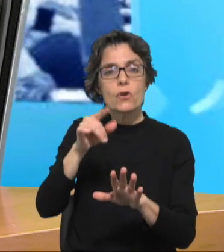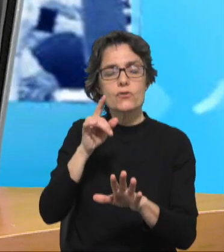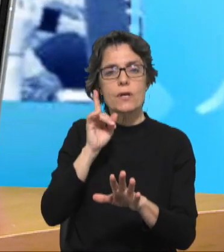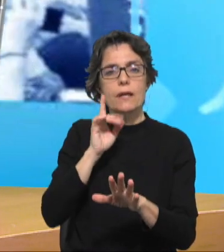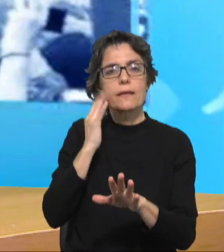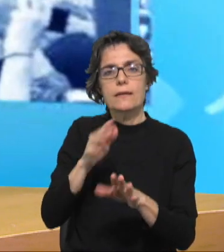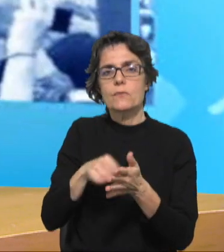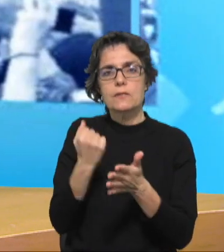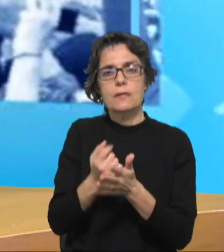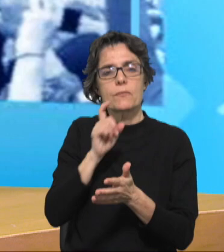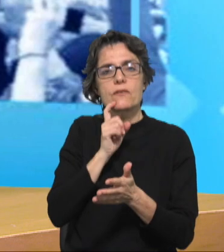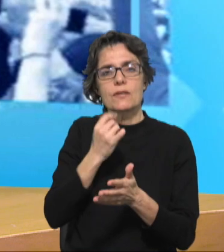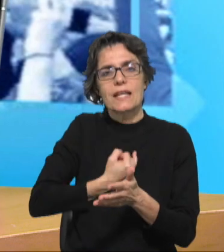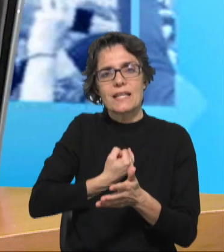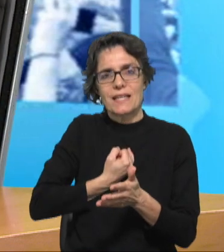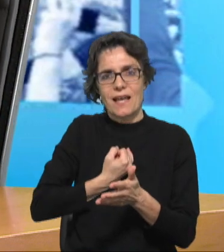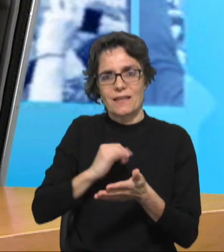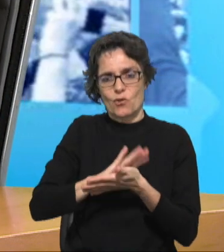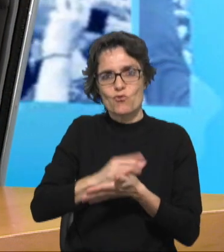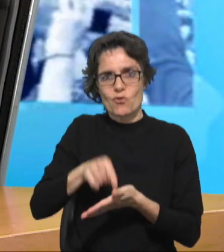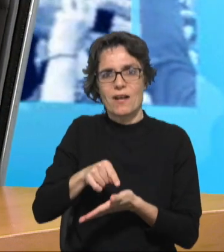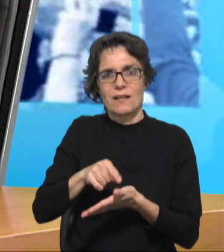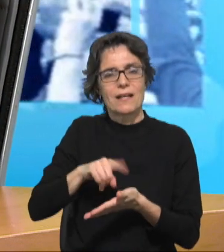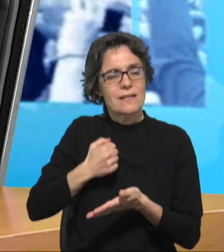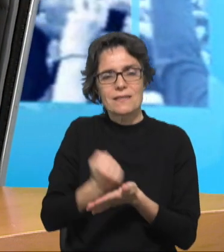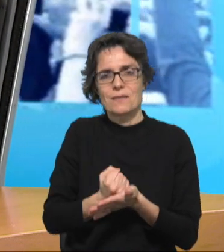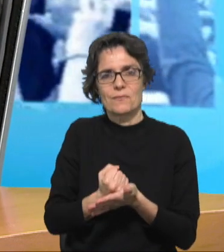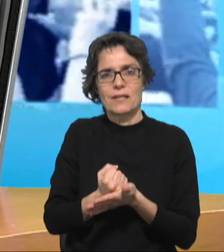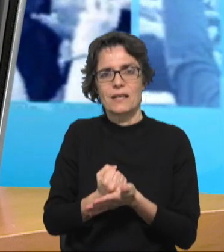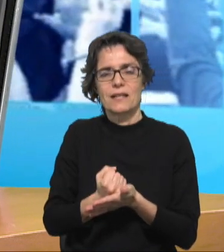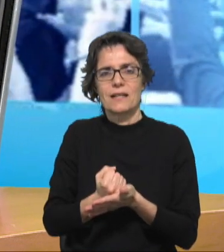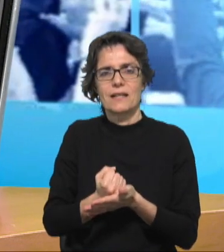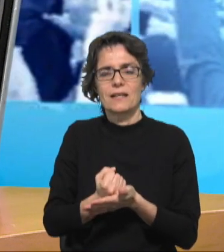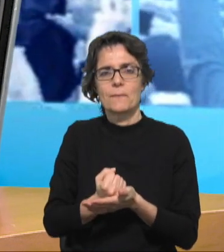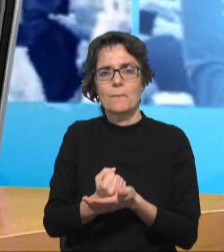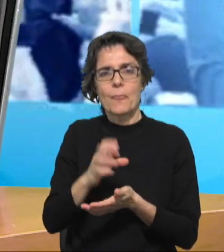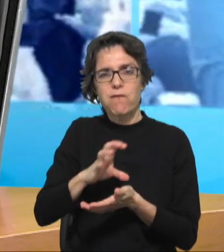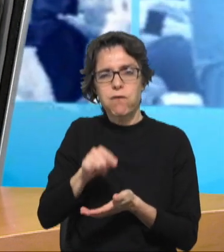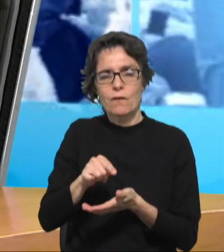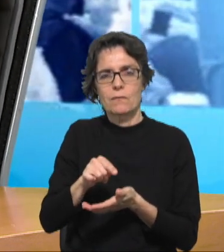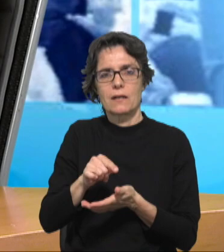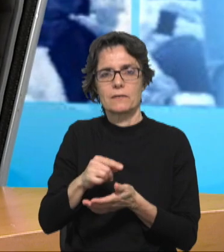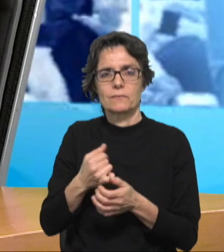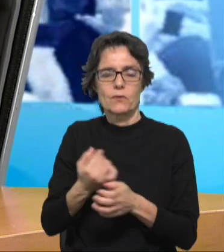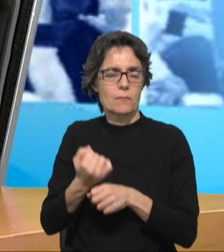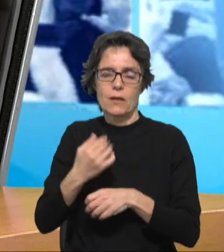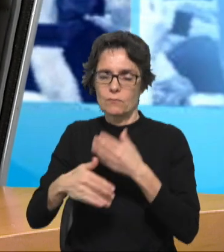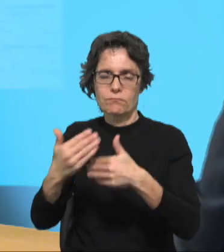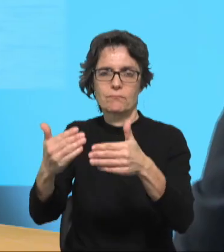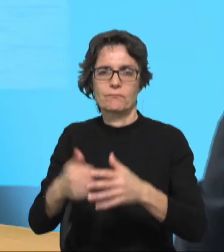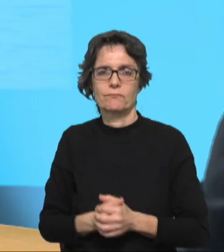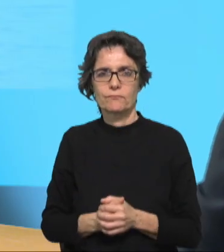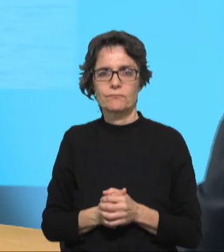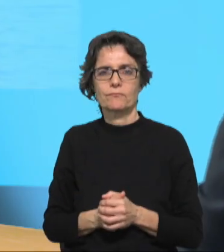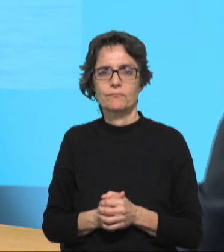imprensa regional e da imprensa de inspiração cristã e portanto, continuamos a trabalhar nesse sentido. E quem